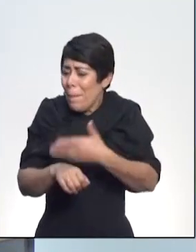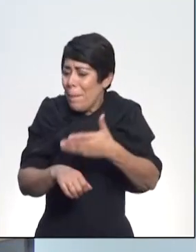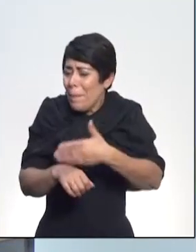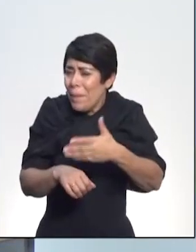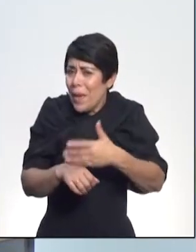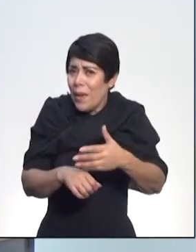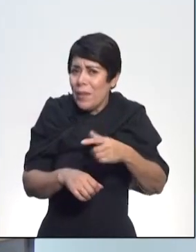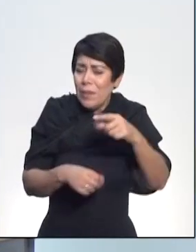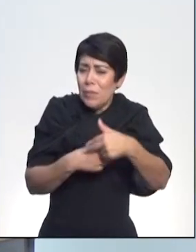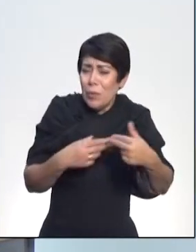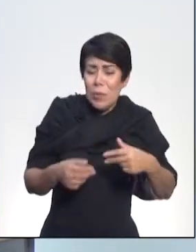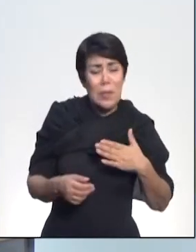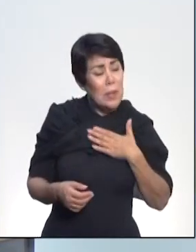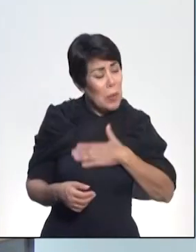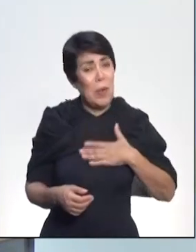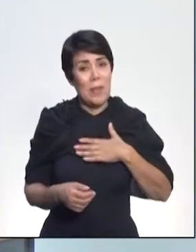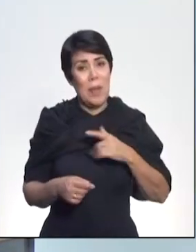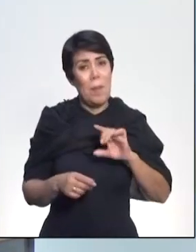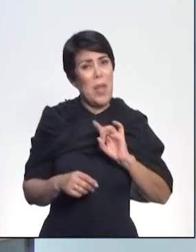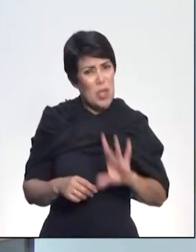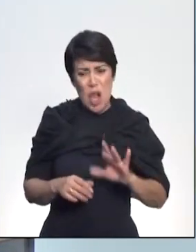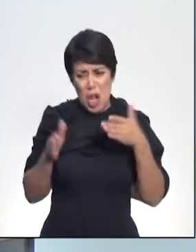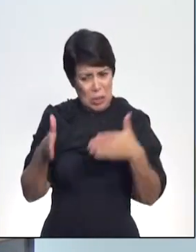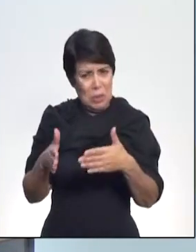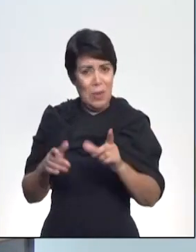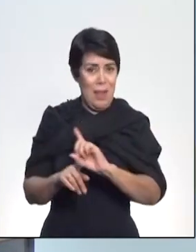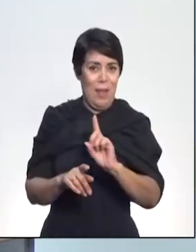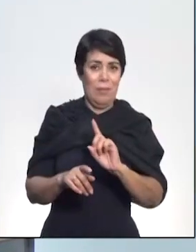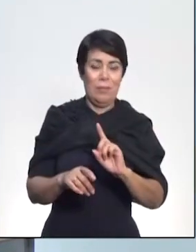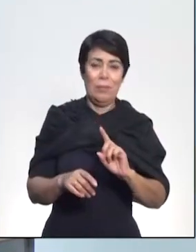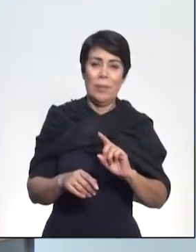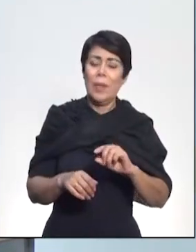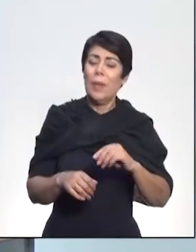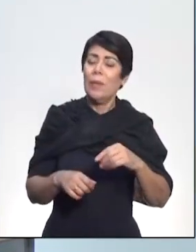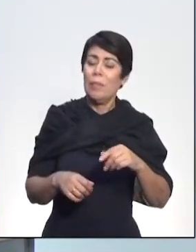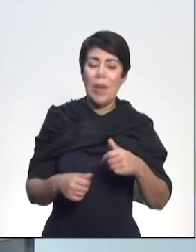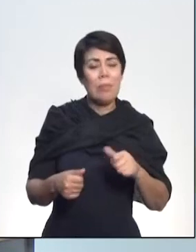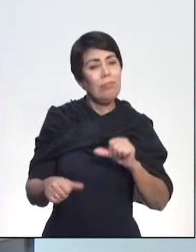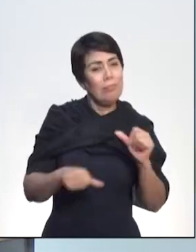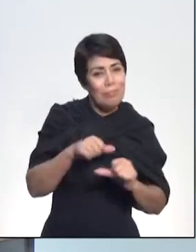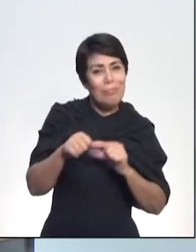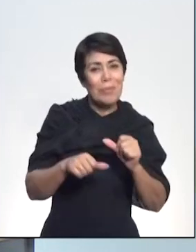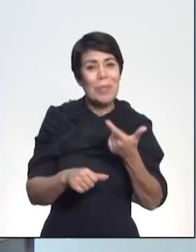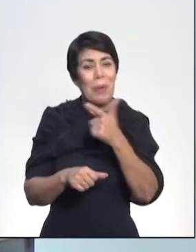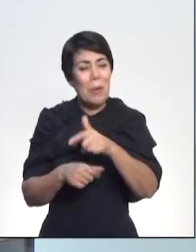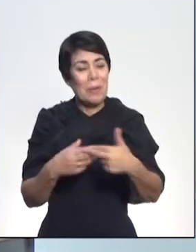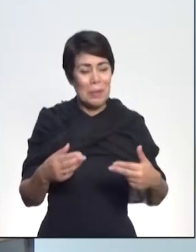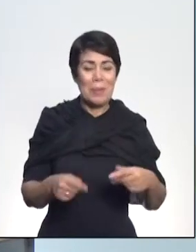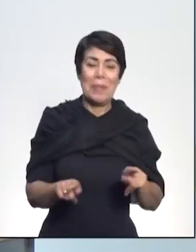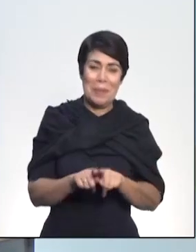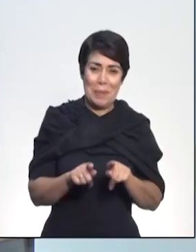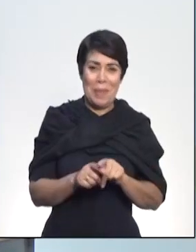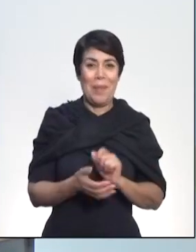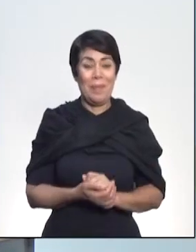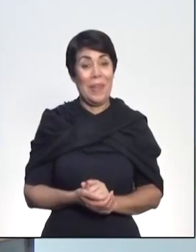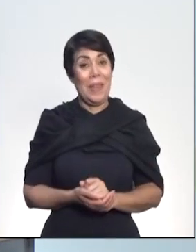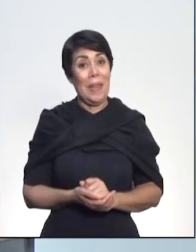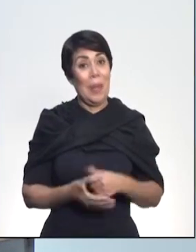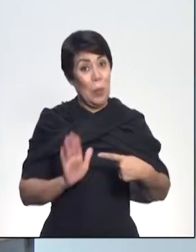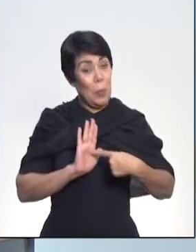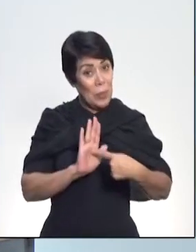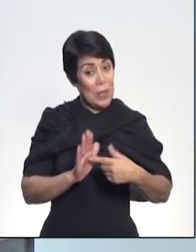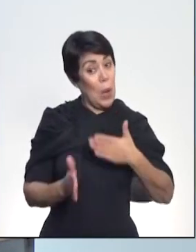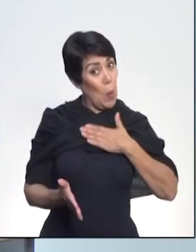gente não se feche só naquilo, né? Não se esgote só naquilo. Então, esse é o nosso roteiro, o meu, né, o roteiro